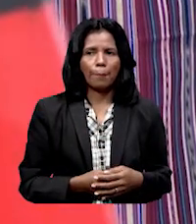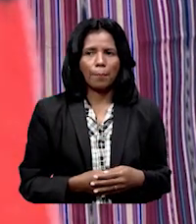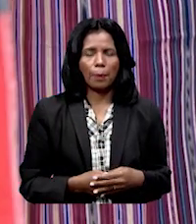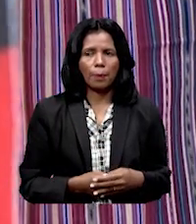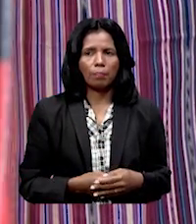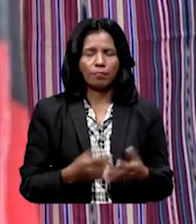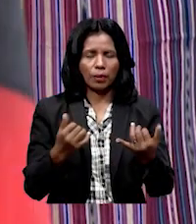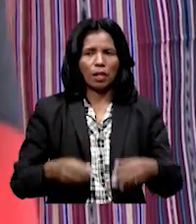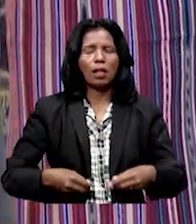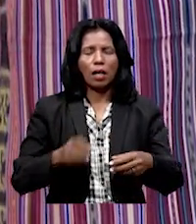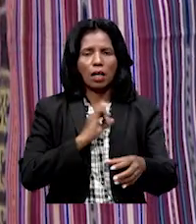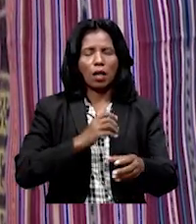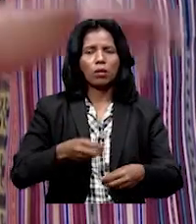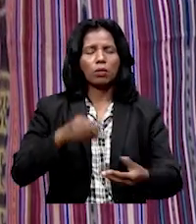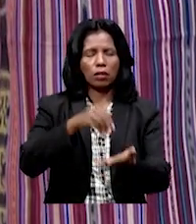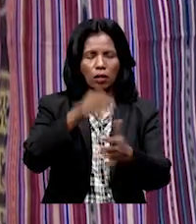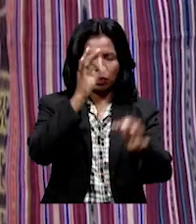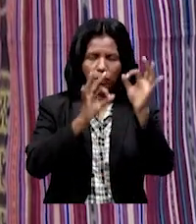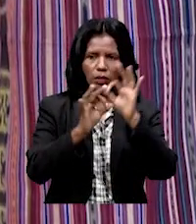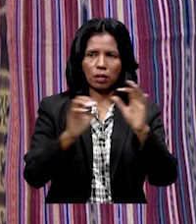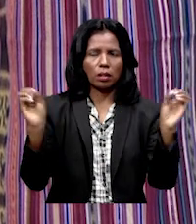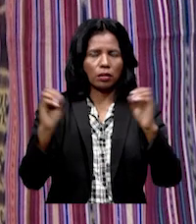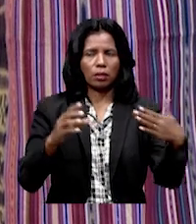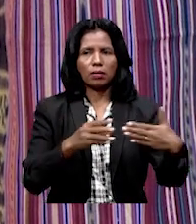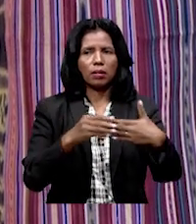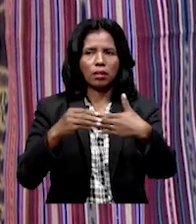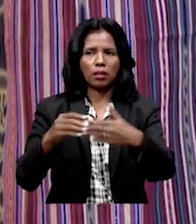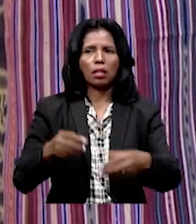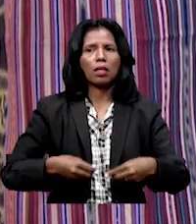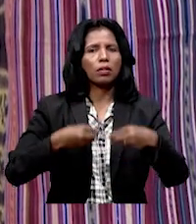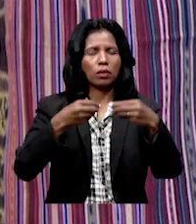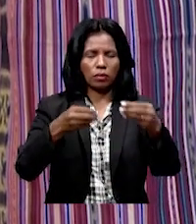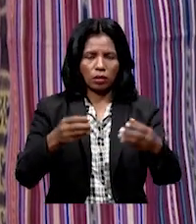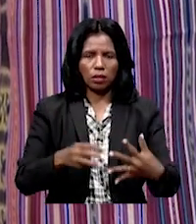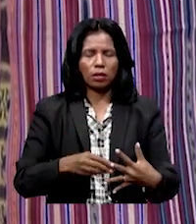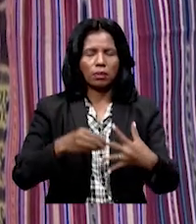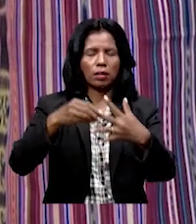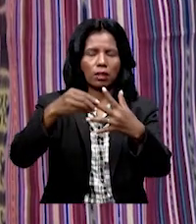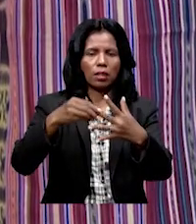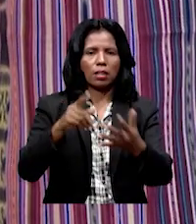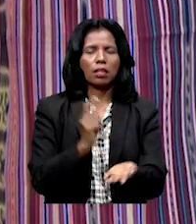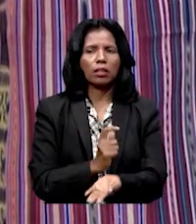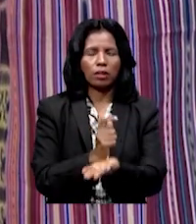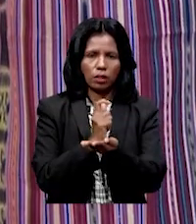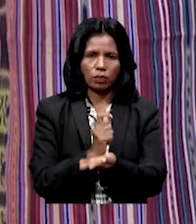Nem a for garantia. Lá os hawat mai uku Ataoro. Ao se for atenção especial Ataoro.